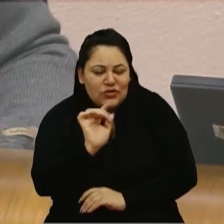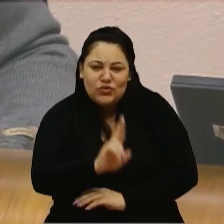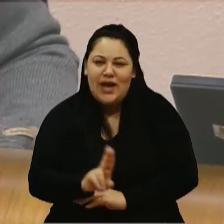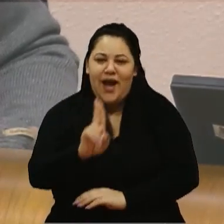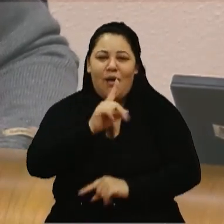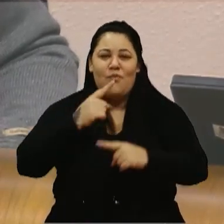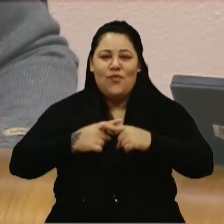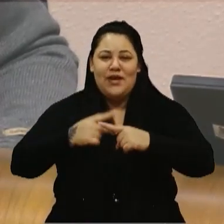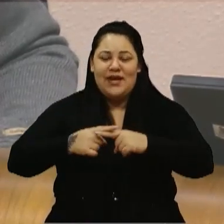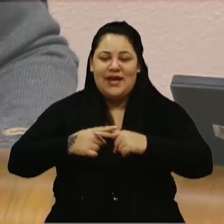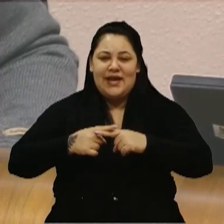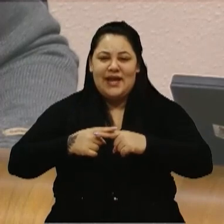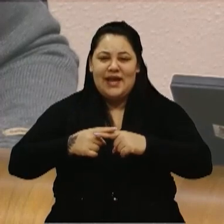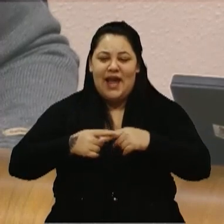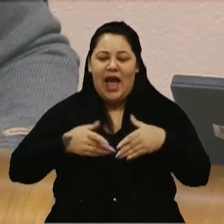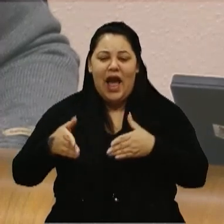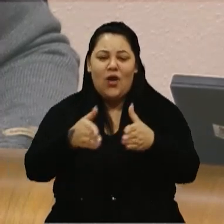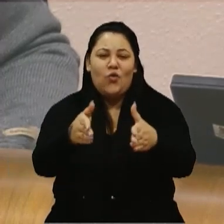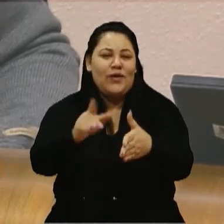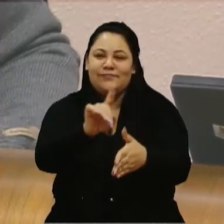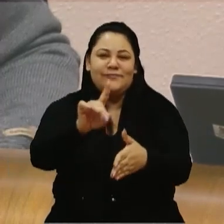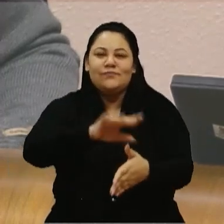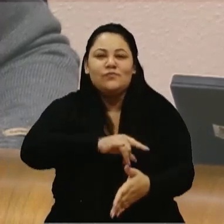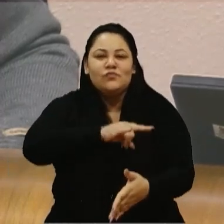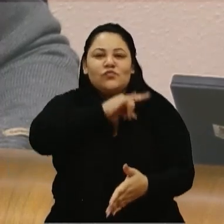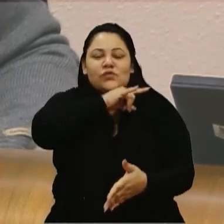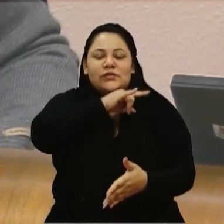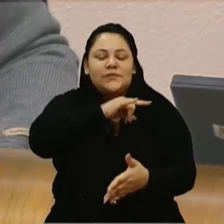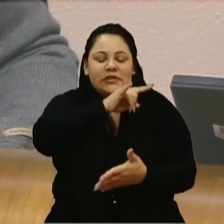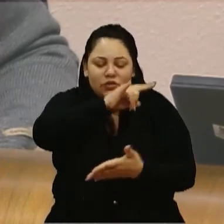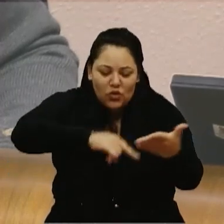era regularizada. Então nós perdemos tudo.